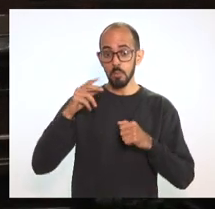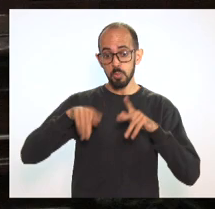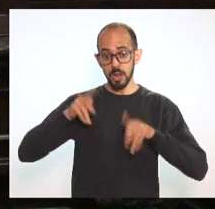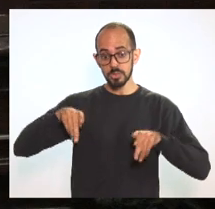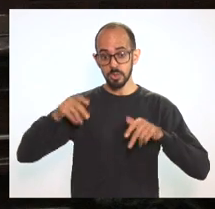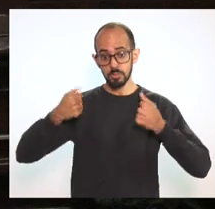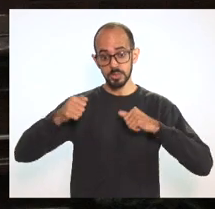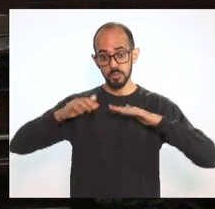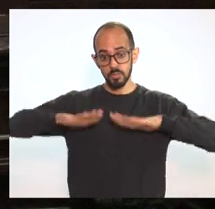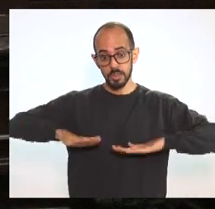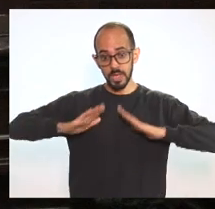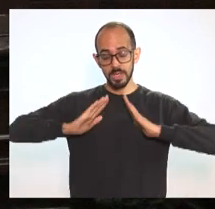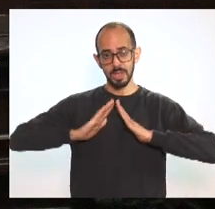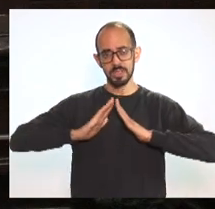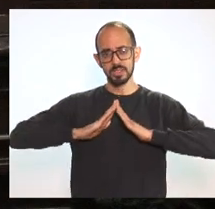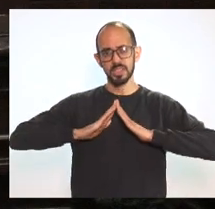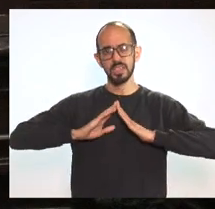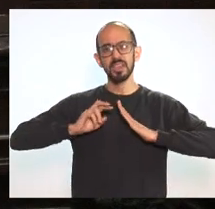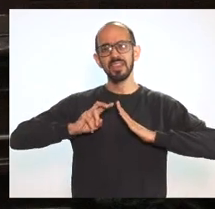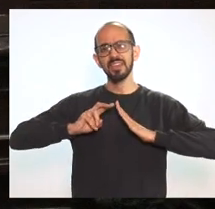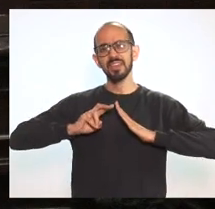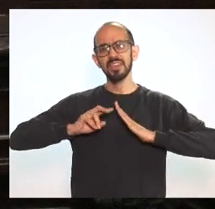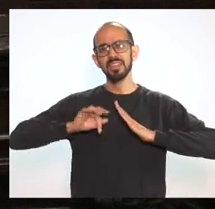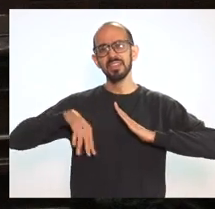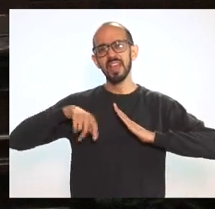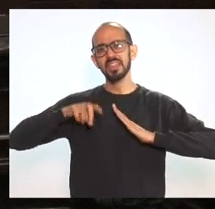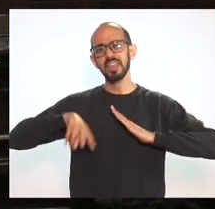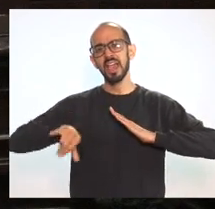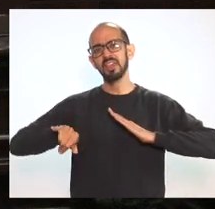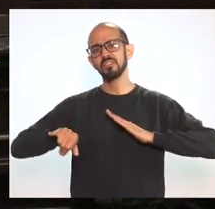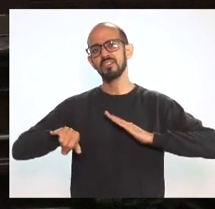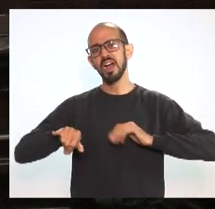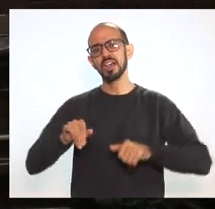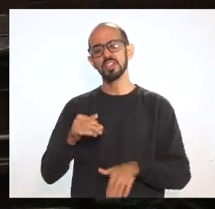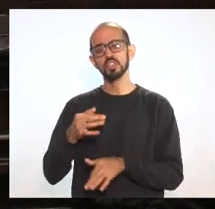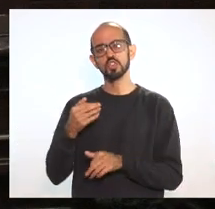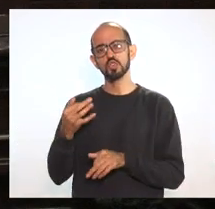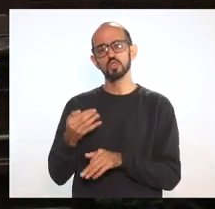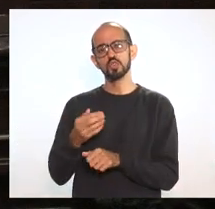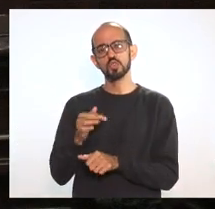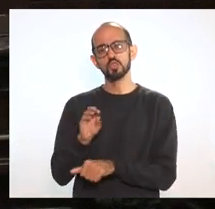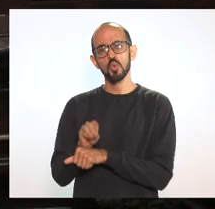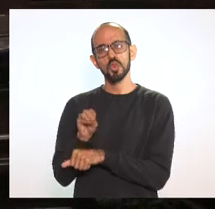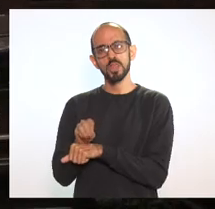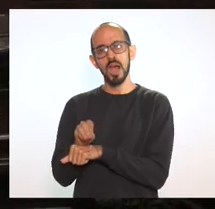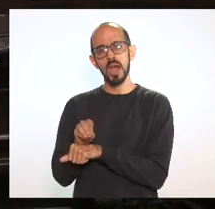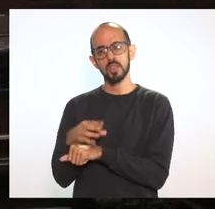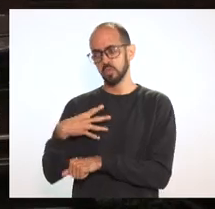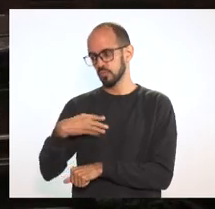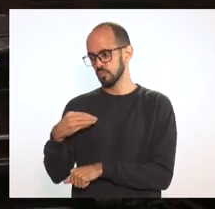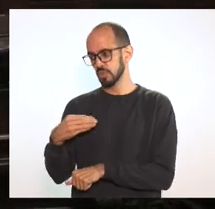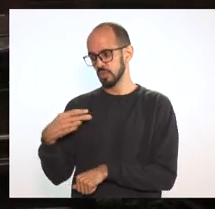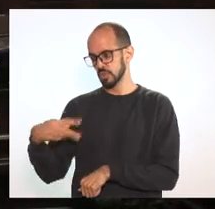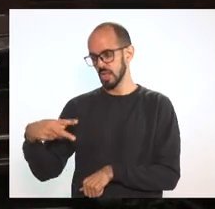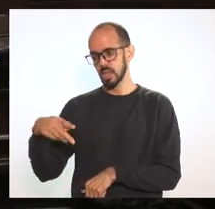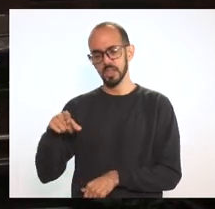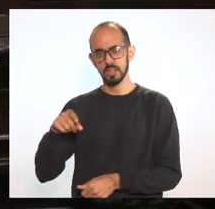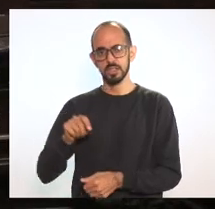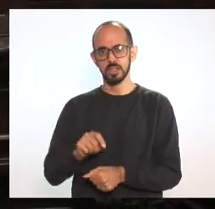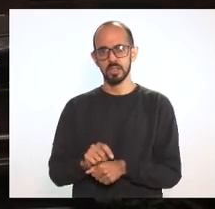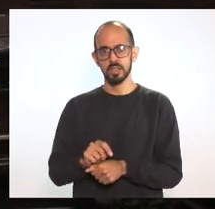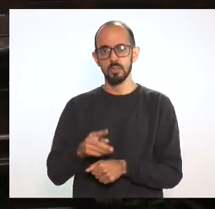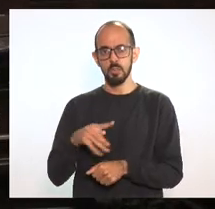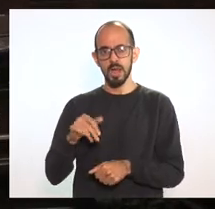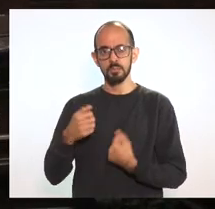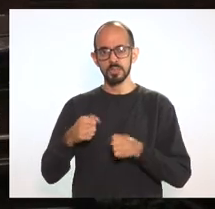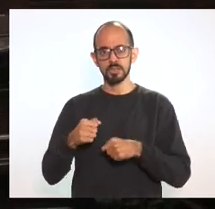sustentar? Quem vai sustentar o filho daquele ambulante que precisa que o pai trabalhe para levar o leite e